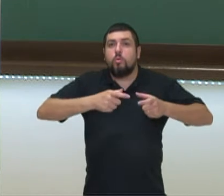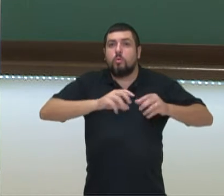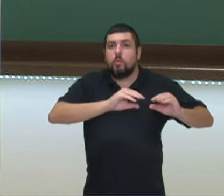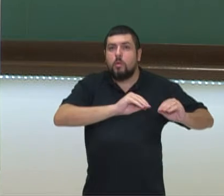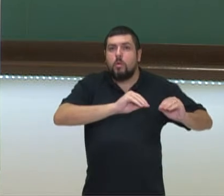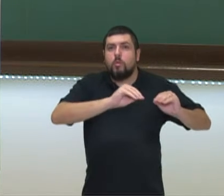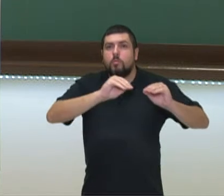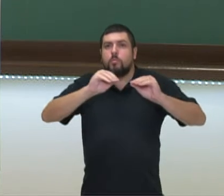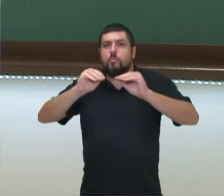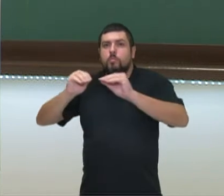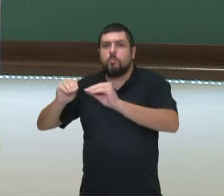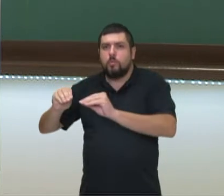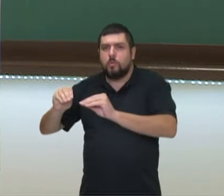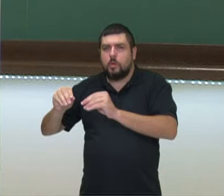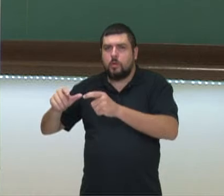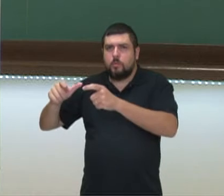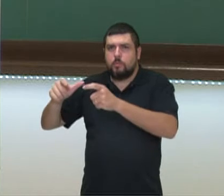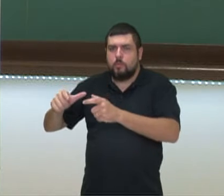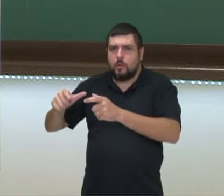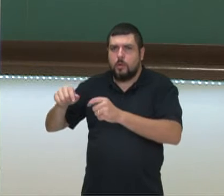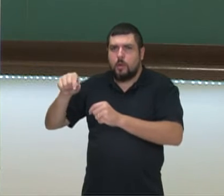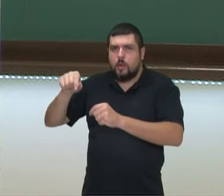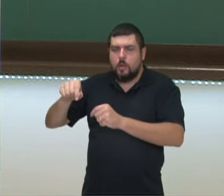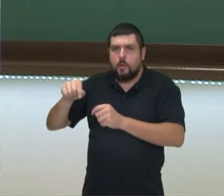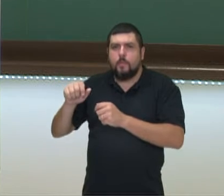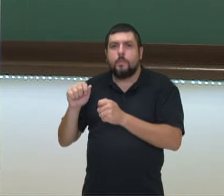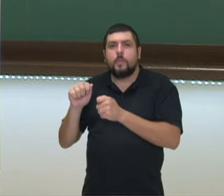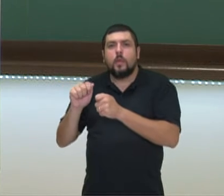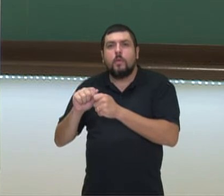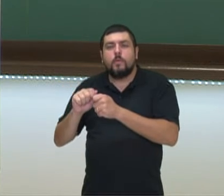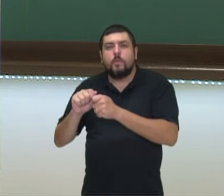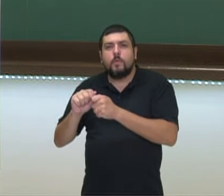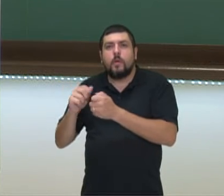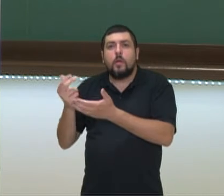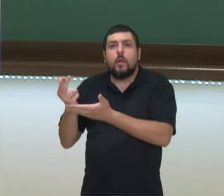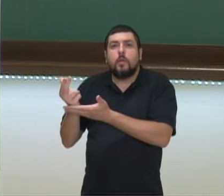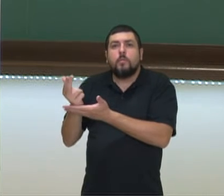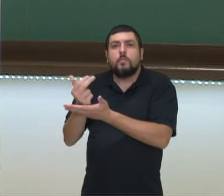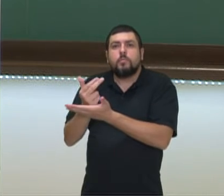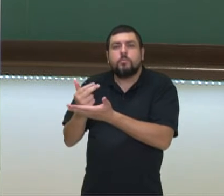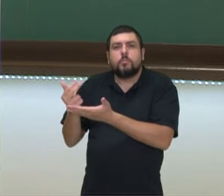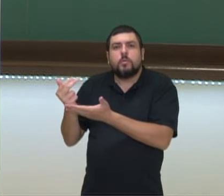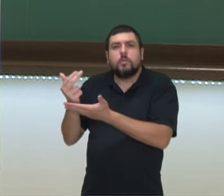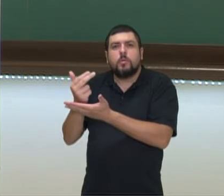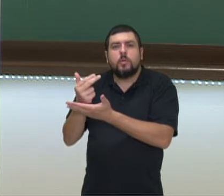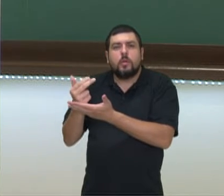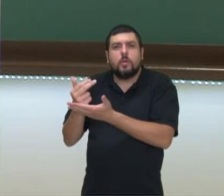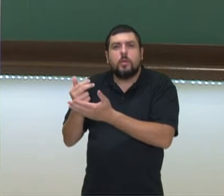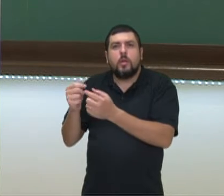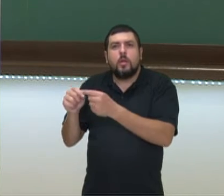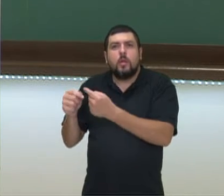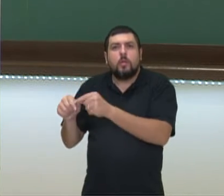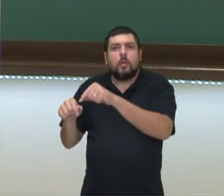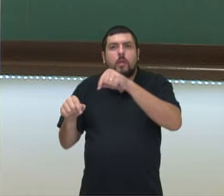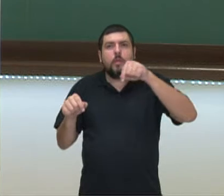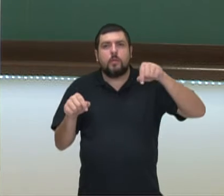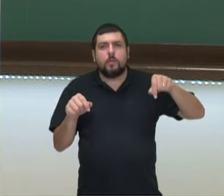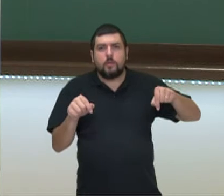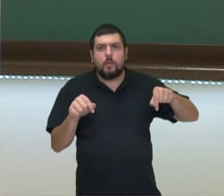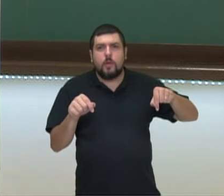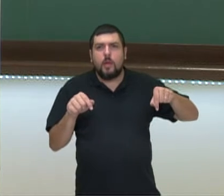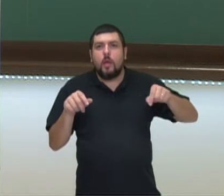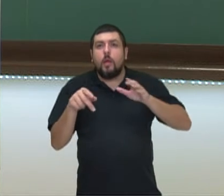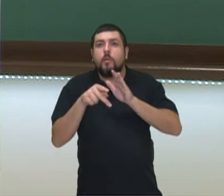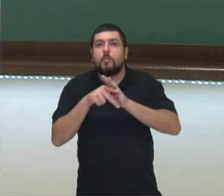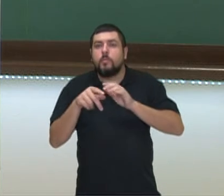vezes retratar na região que ele estava um animal típico da região onde ele, né, havia passado. Então, poxa, ele passou por uma região, viu